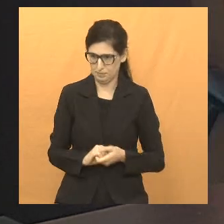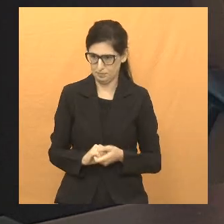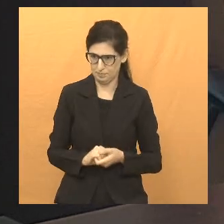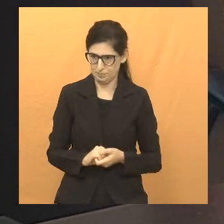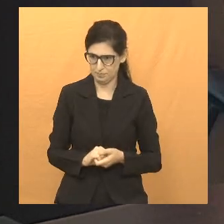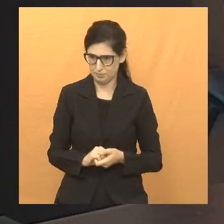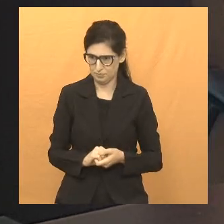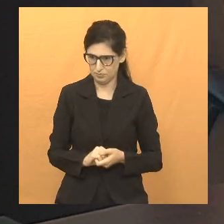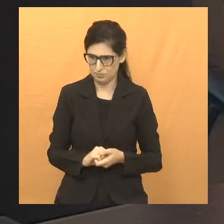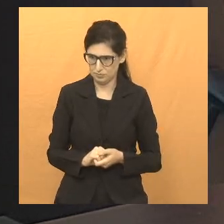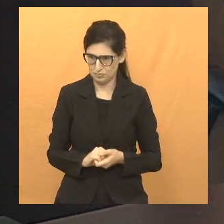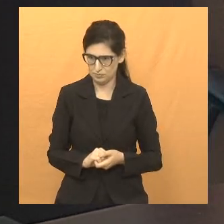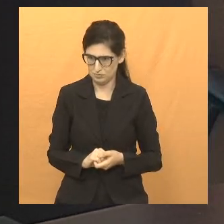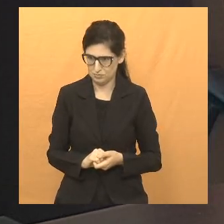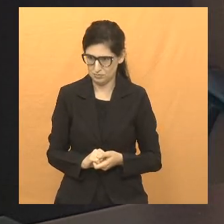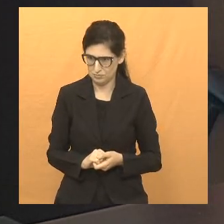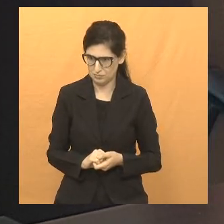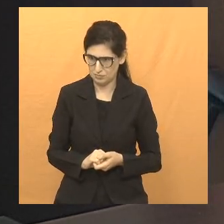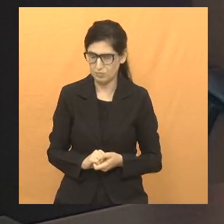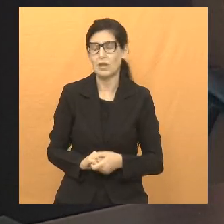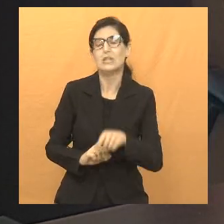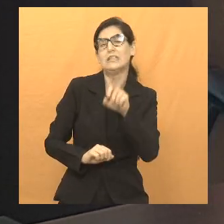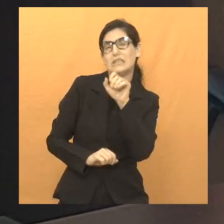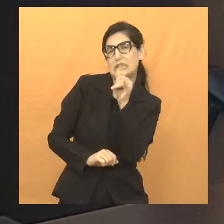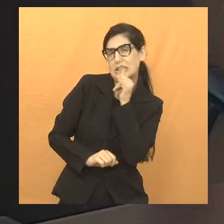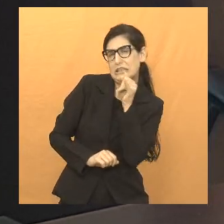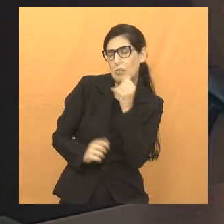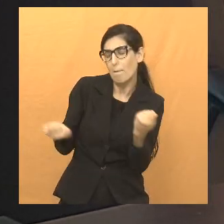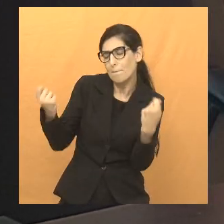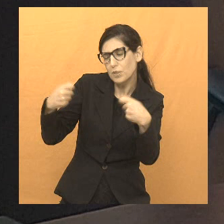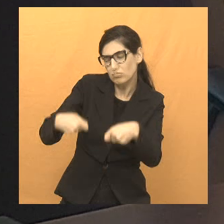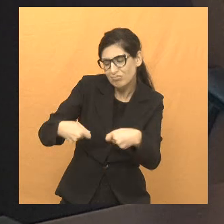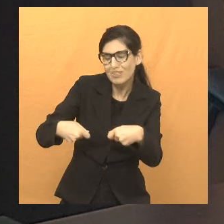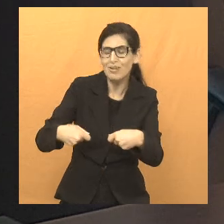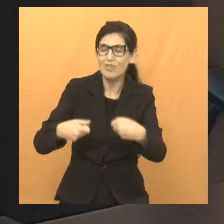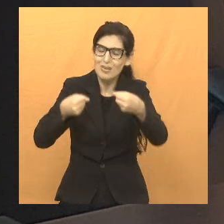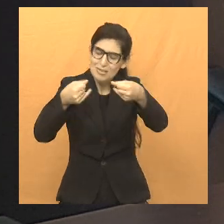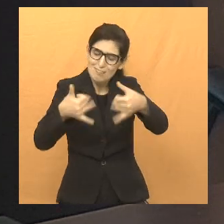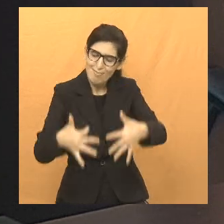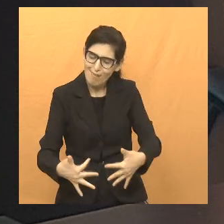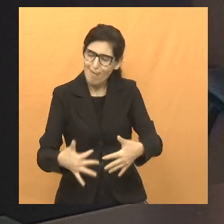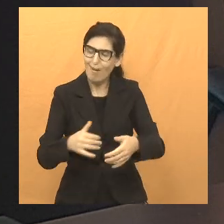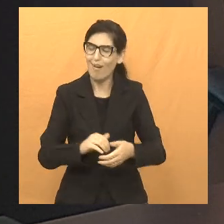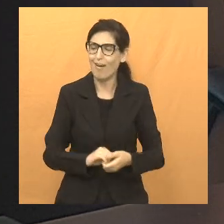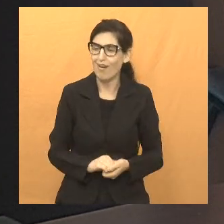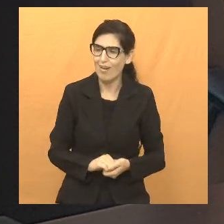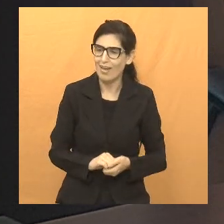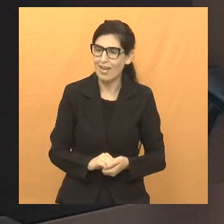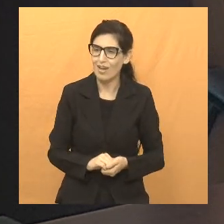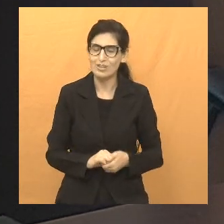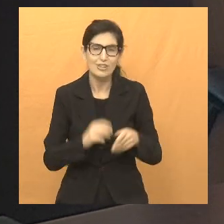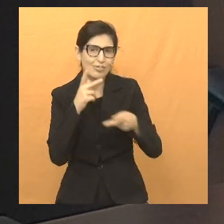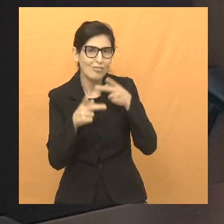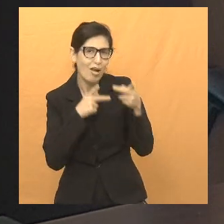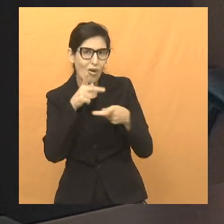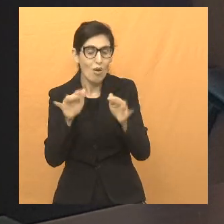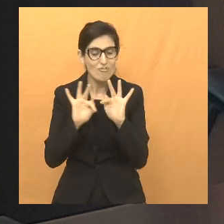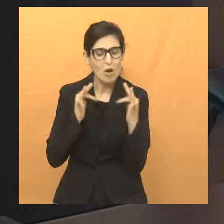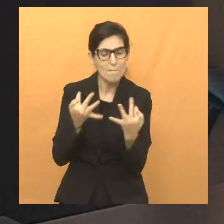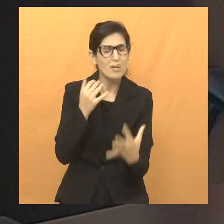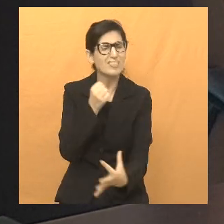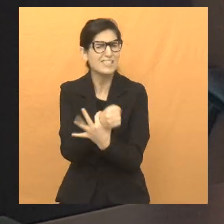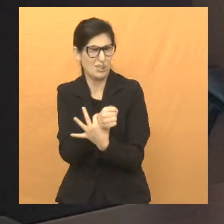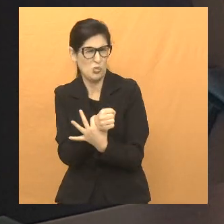uma dificuldade, que se pudessem esclarecer a questão. Você pontuou, Marilis, várias vezes a questão da família